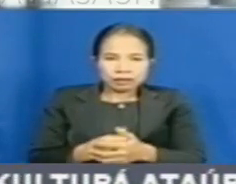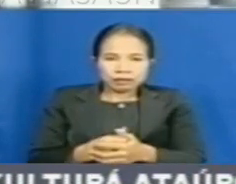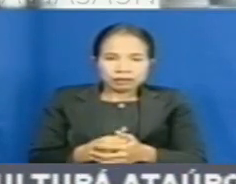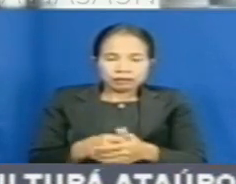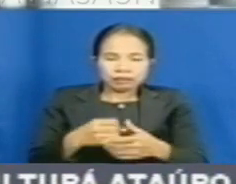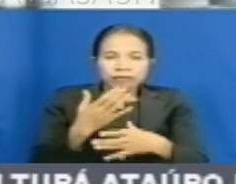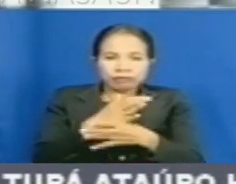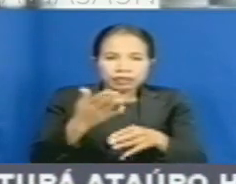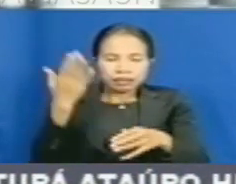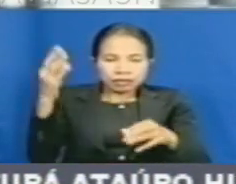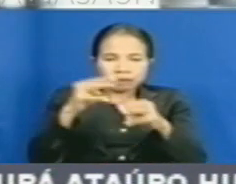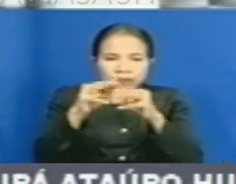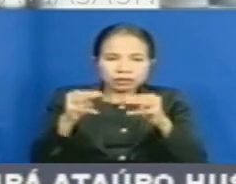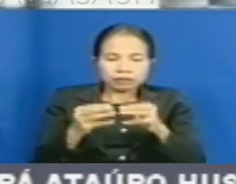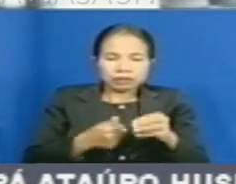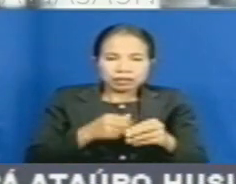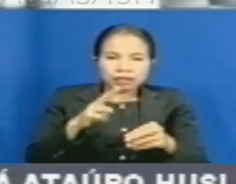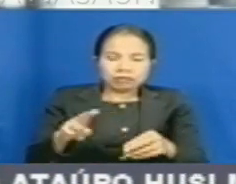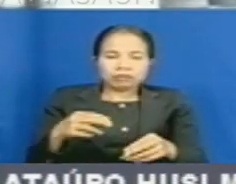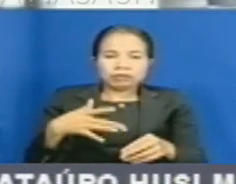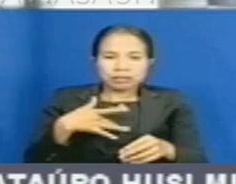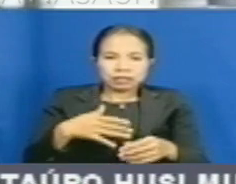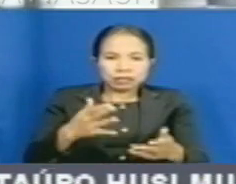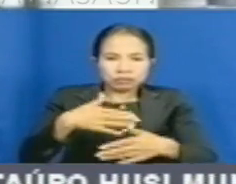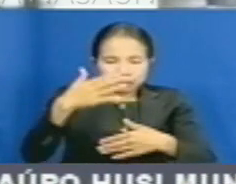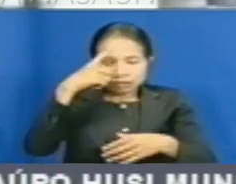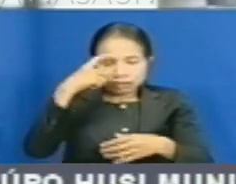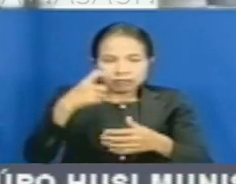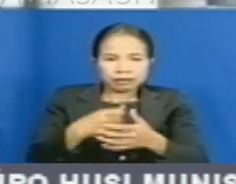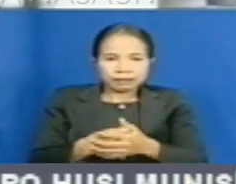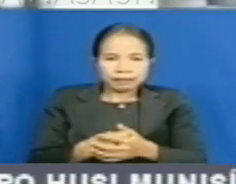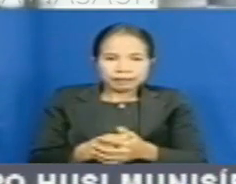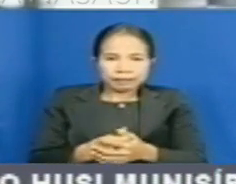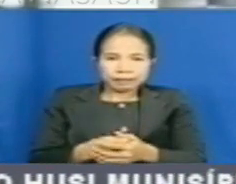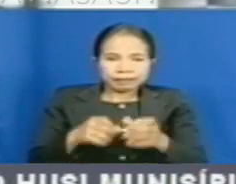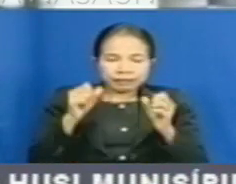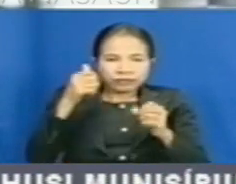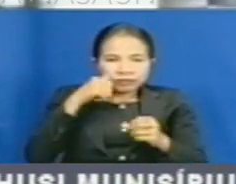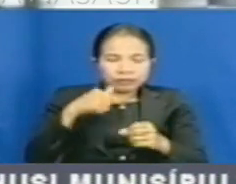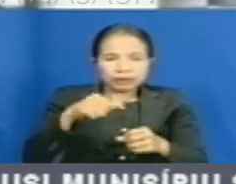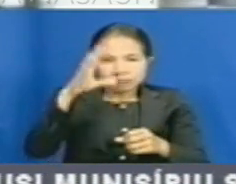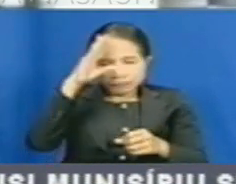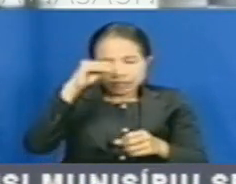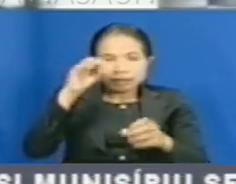aí deu. Então, nós temos orgulho de ter também então feito lá bem.